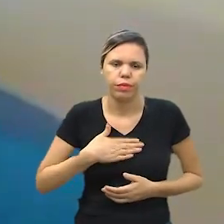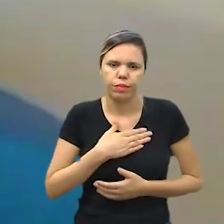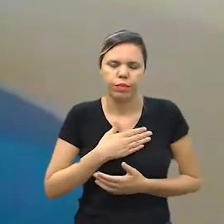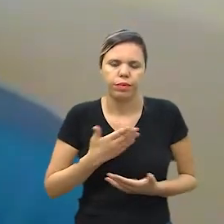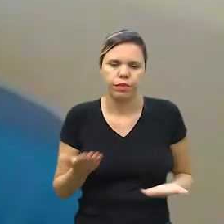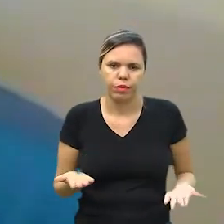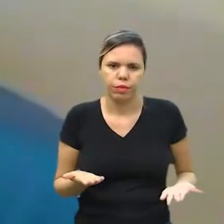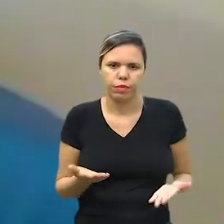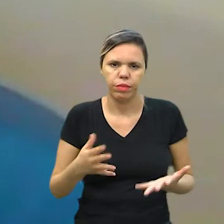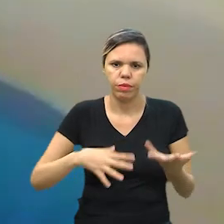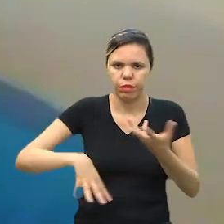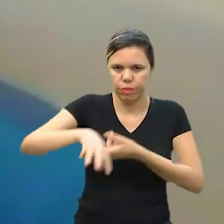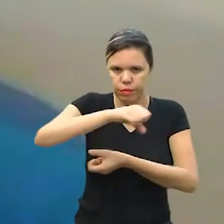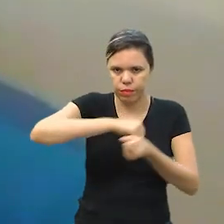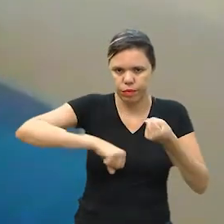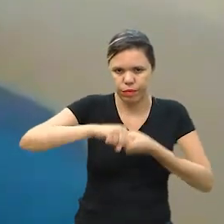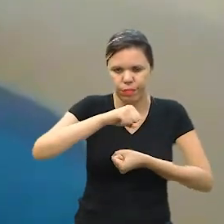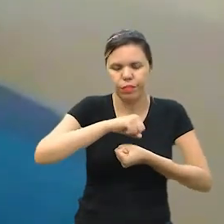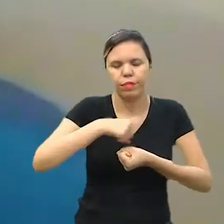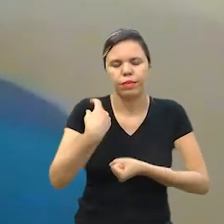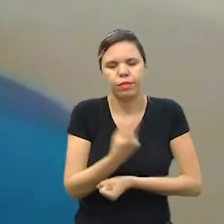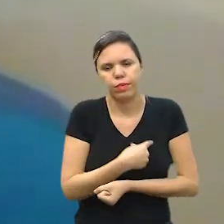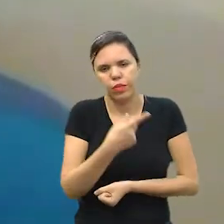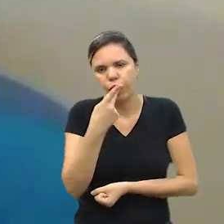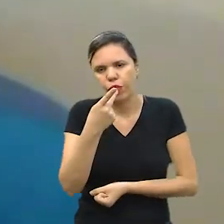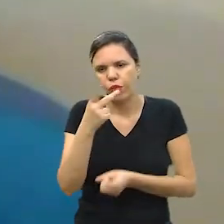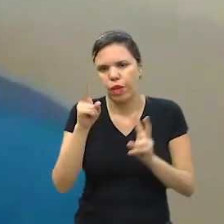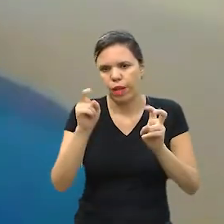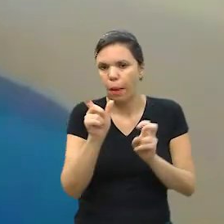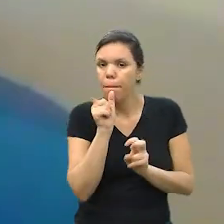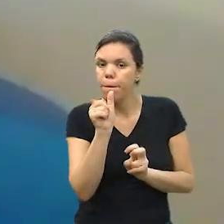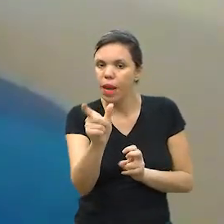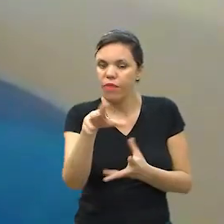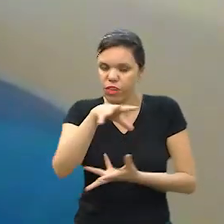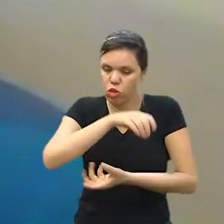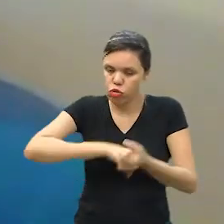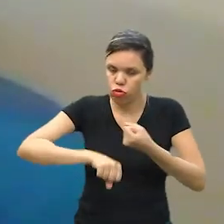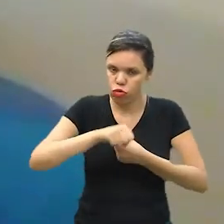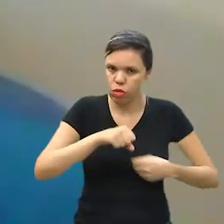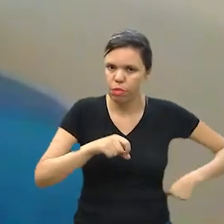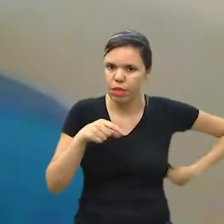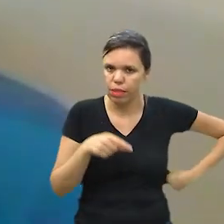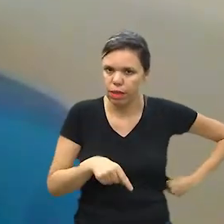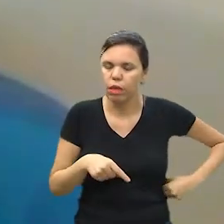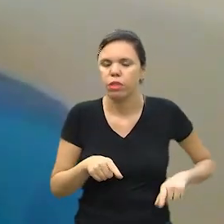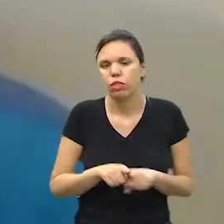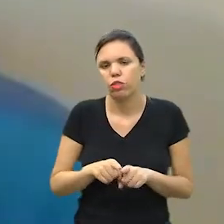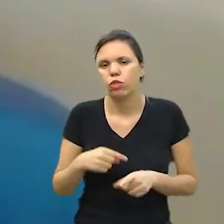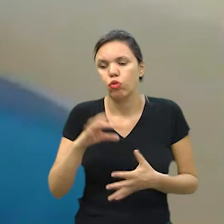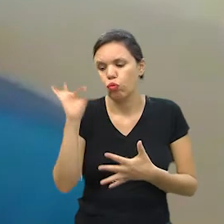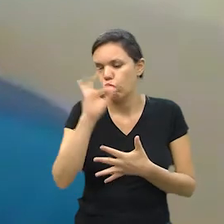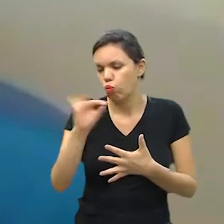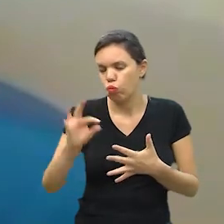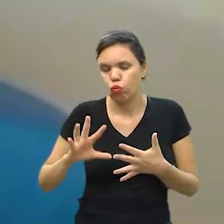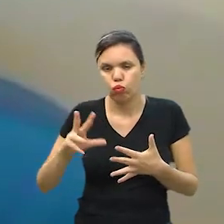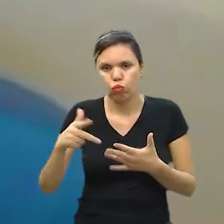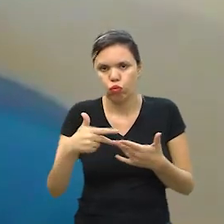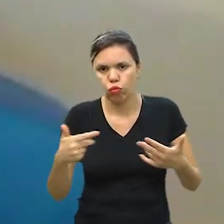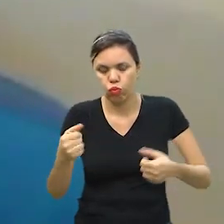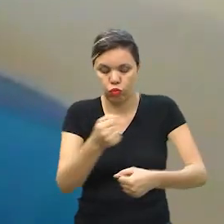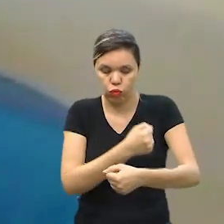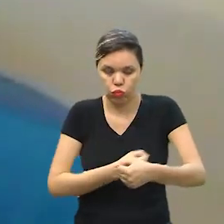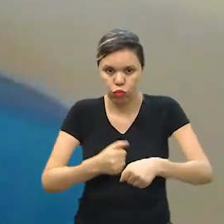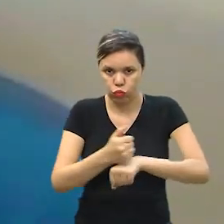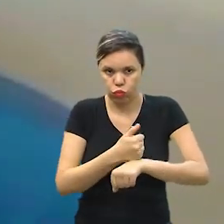bem-estar pautada nela, que é a sustentabilidade. Então, quando a gente fala de sustentabilidade, a gente está colocando em jogo todas essas questões. E